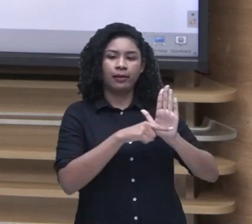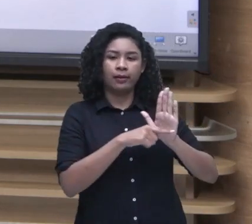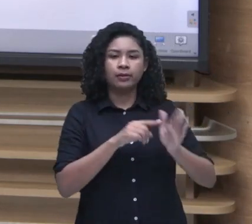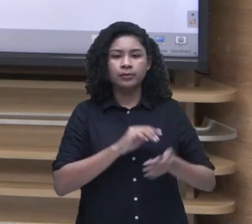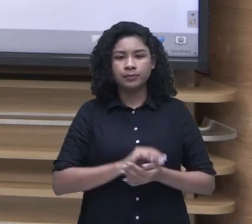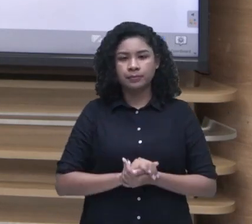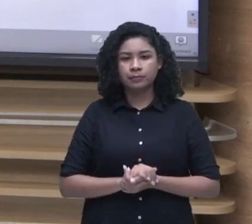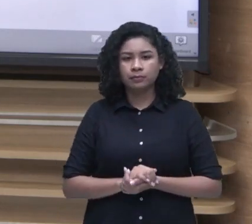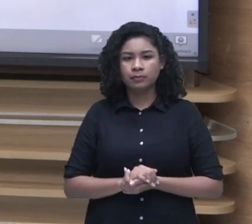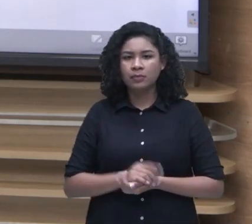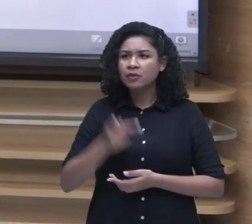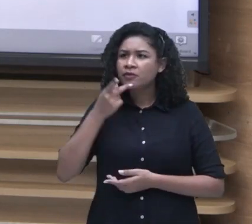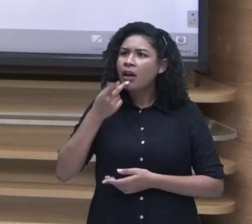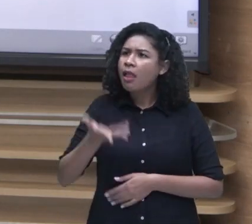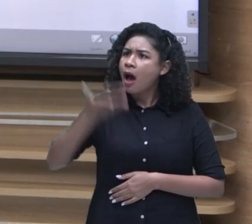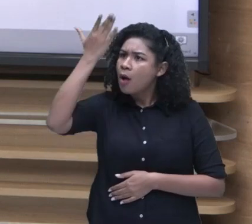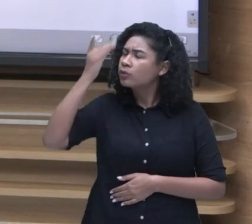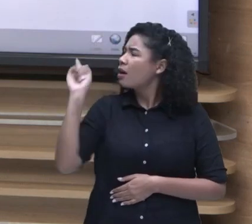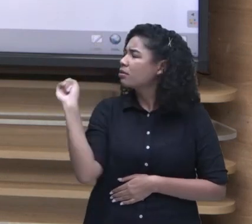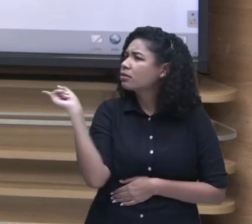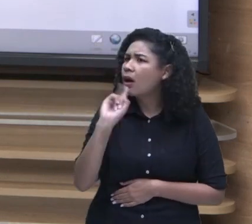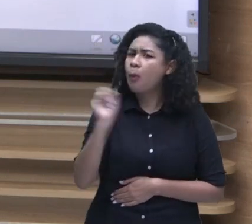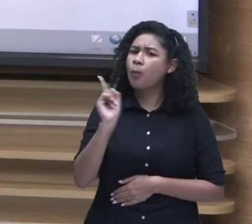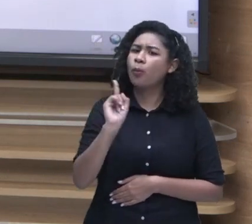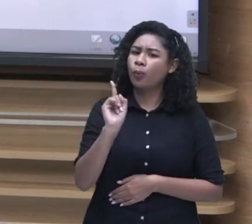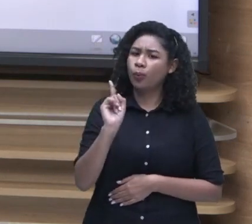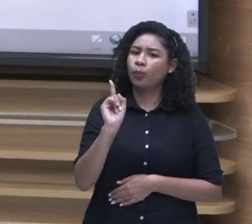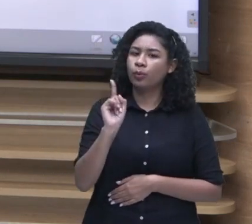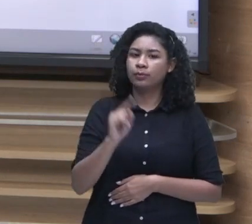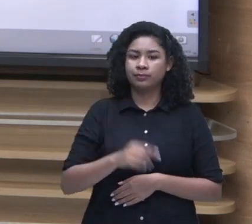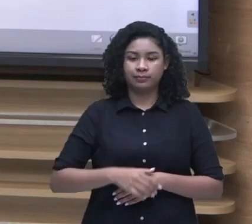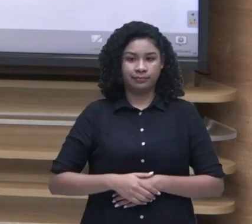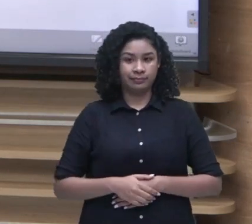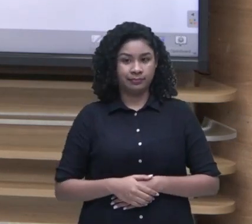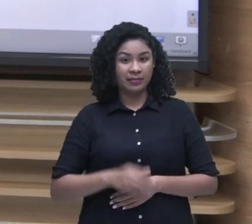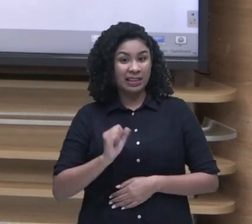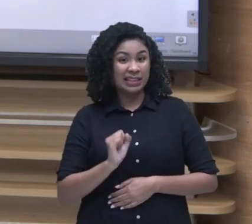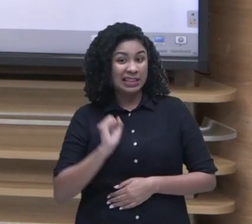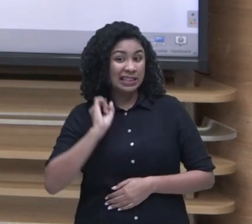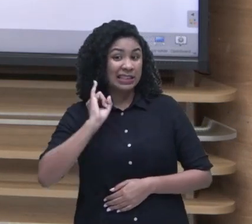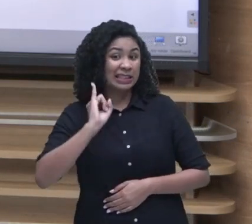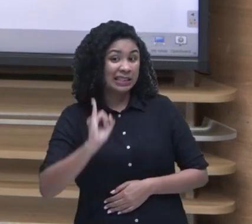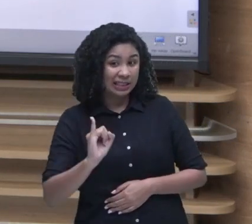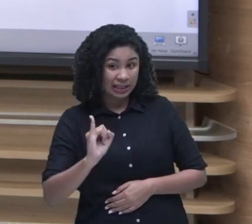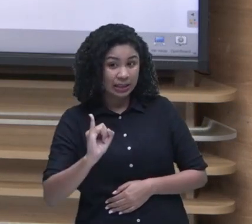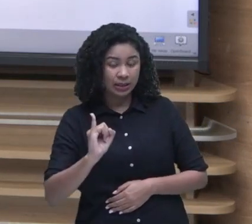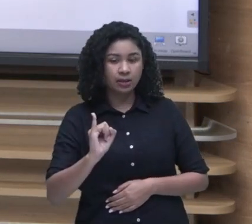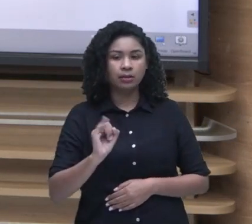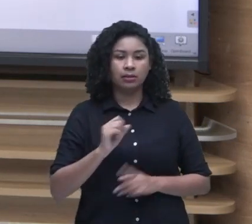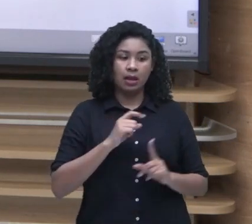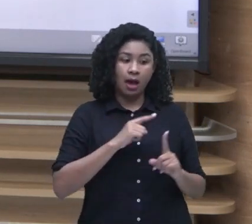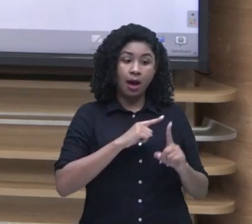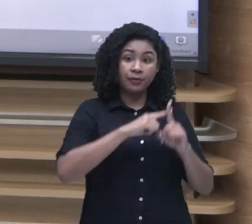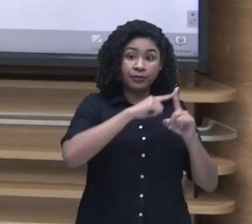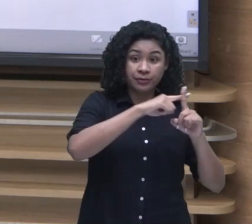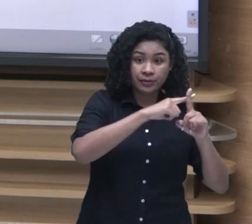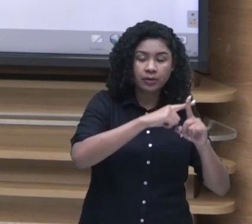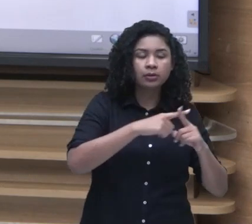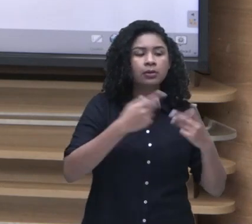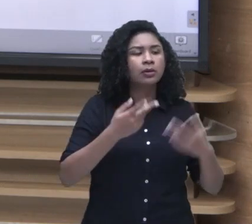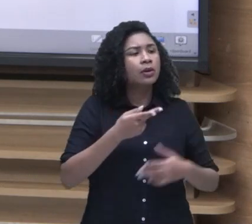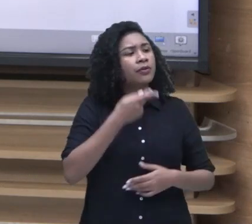alto. Veja só. Se fosse afirmativo, fale alto. Não fale alto, se